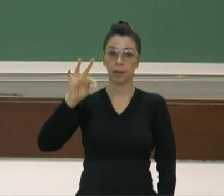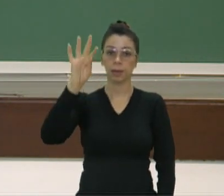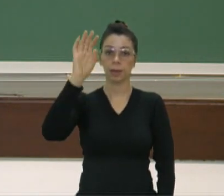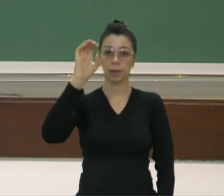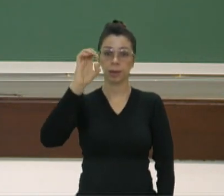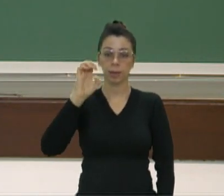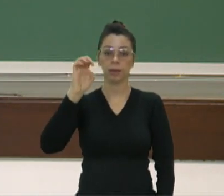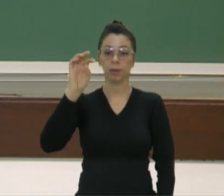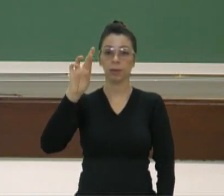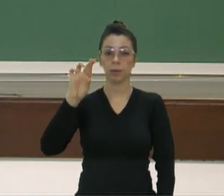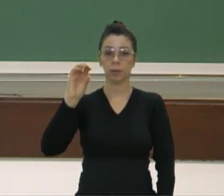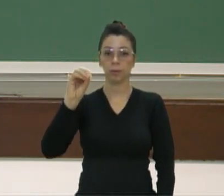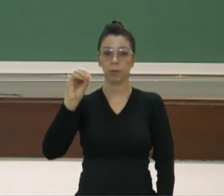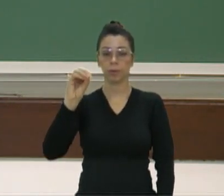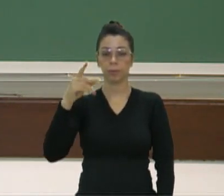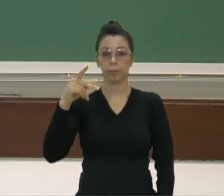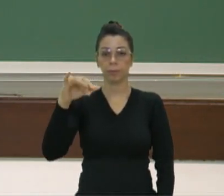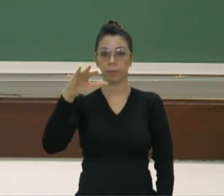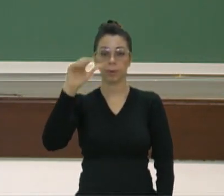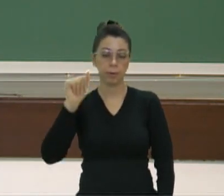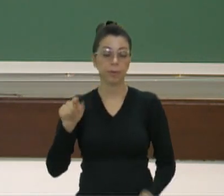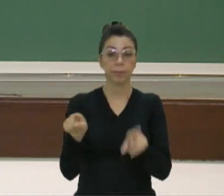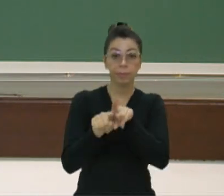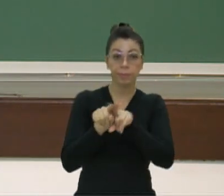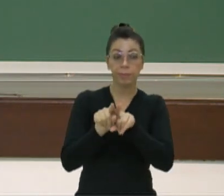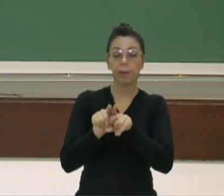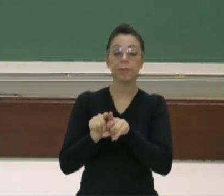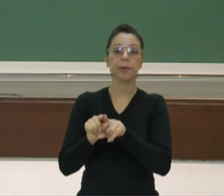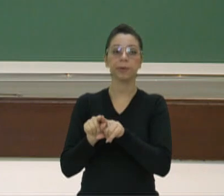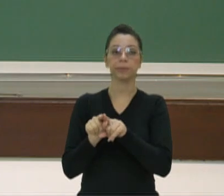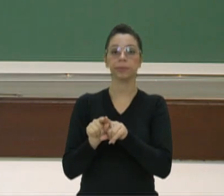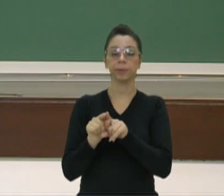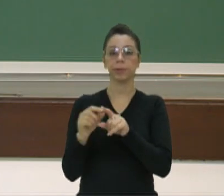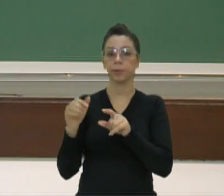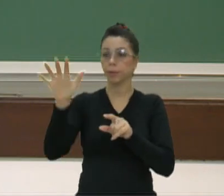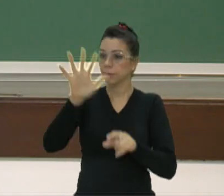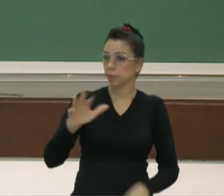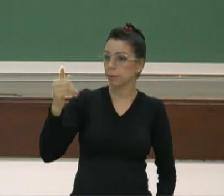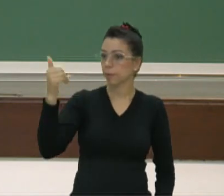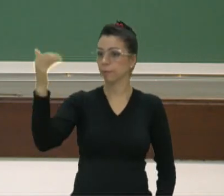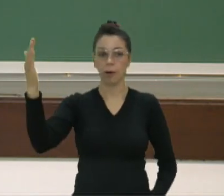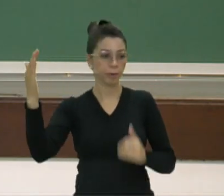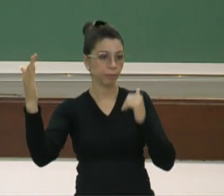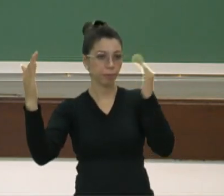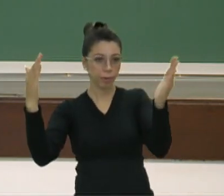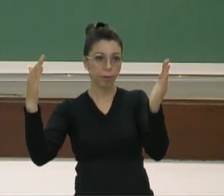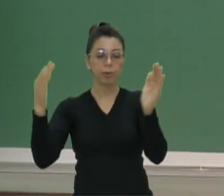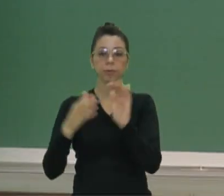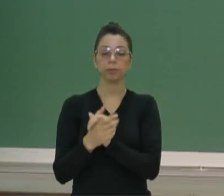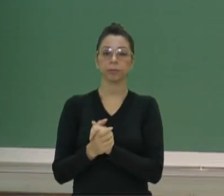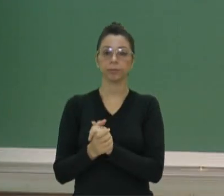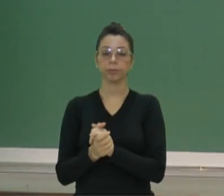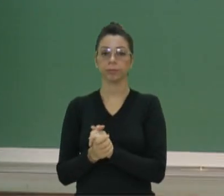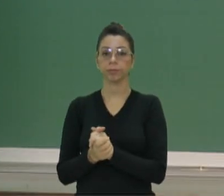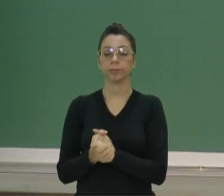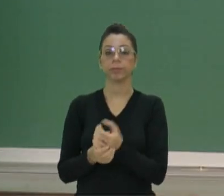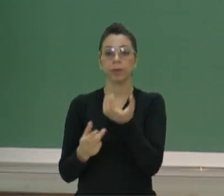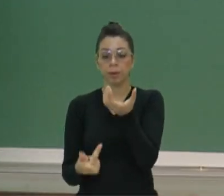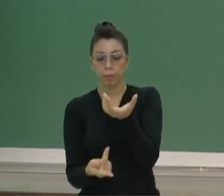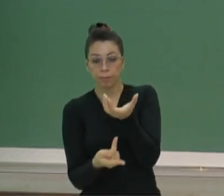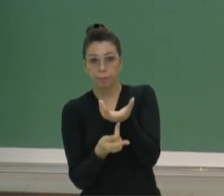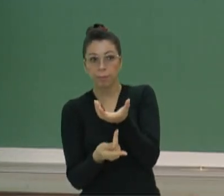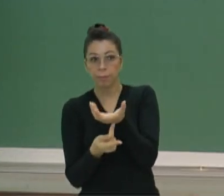dentro dos trópicos. Também as áreas mais externas são delimitadas. Nós temos o Círculo Polar